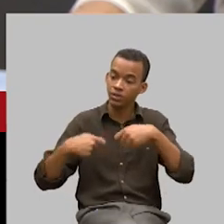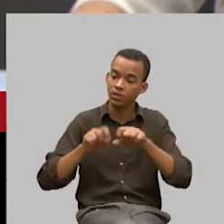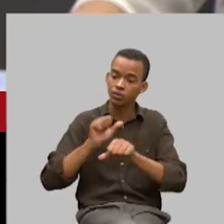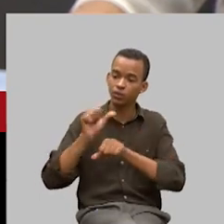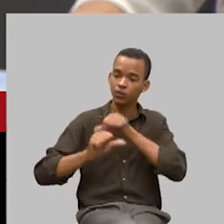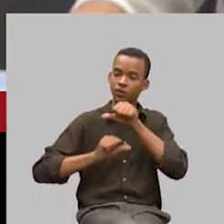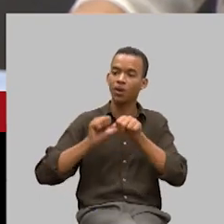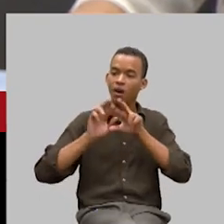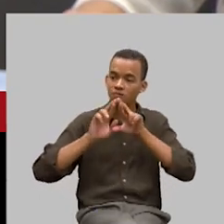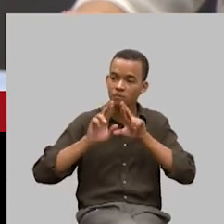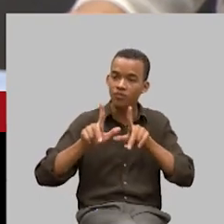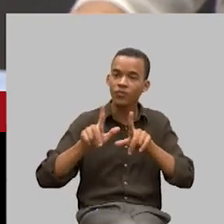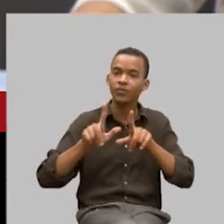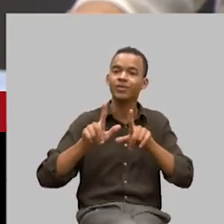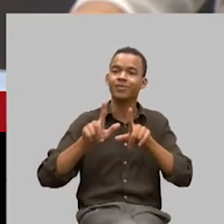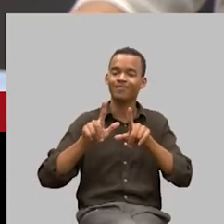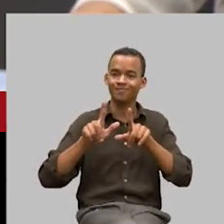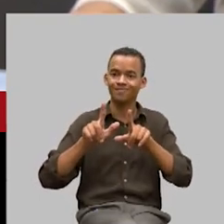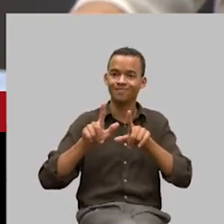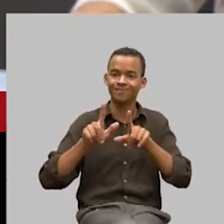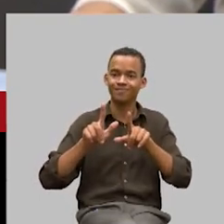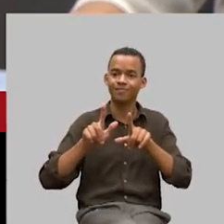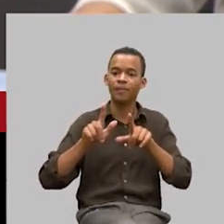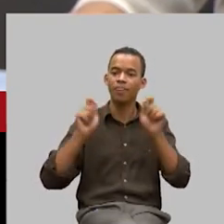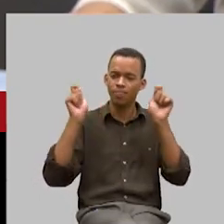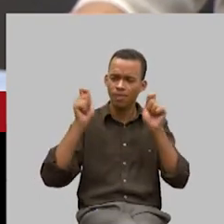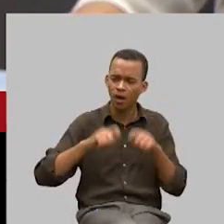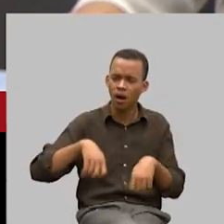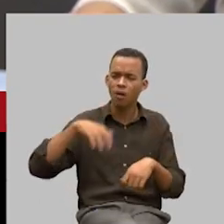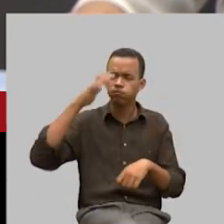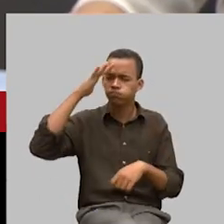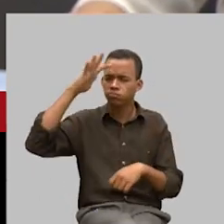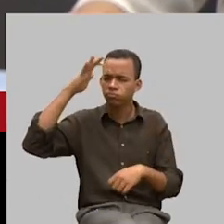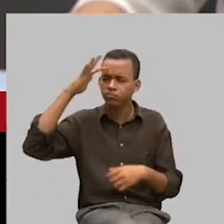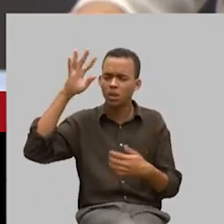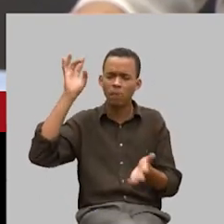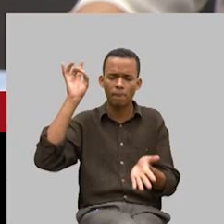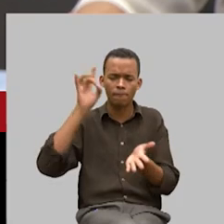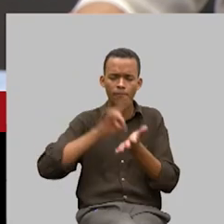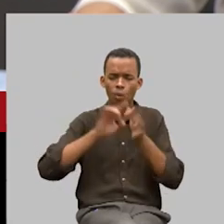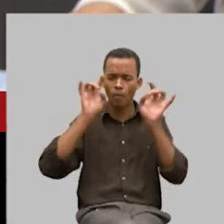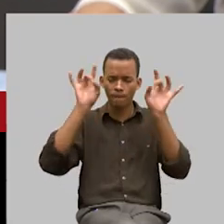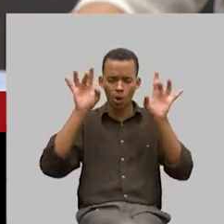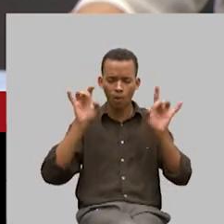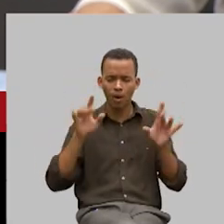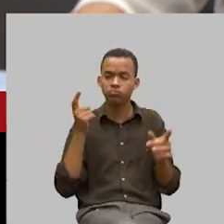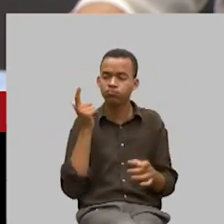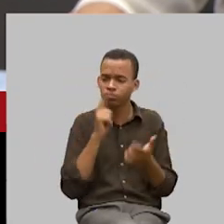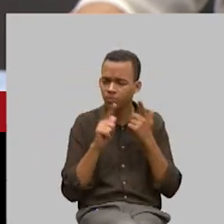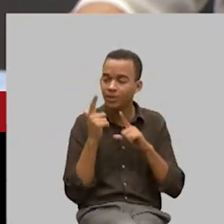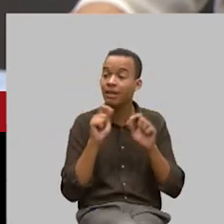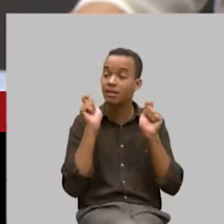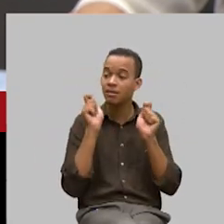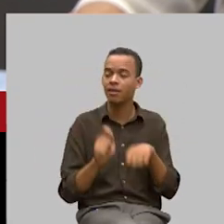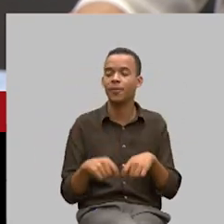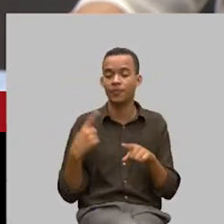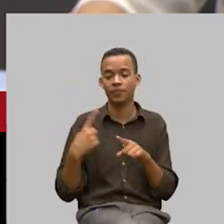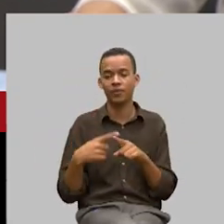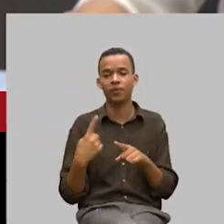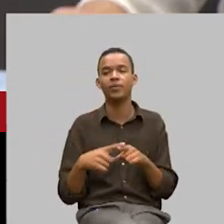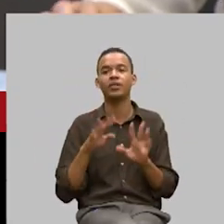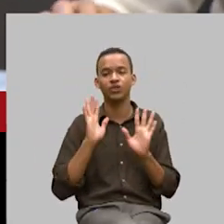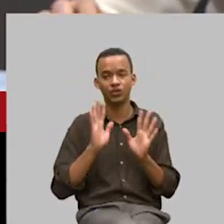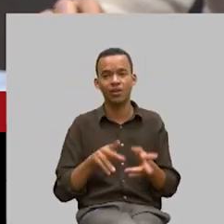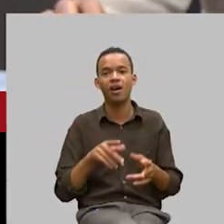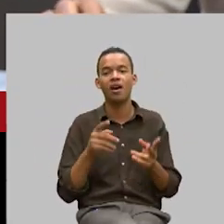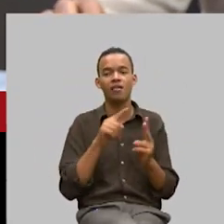realiza porque pessoas simples agricultoras agricultoras sonharam e Já conseguiram colocar parte desse sonho